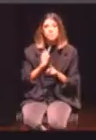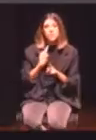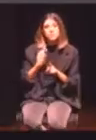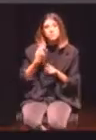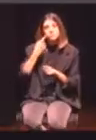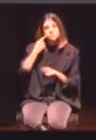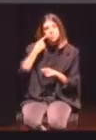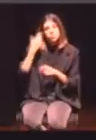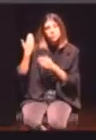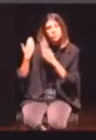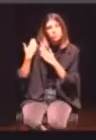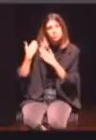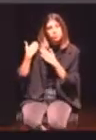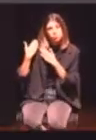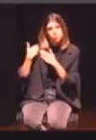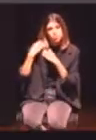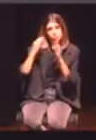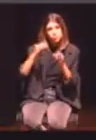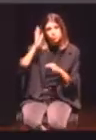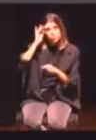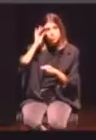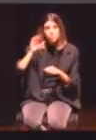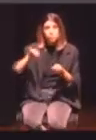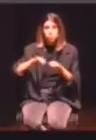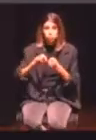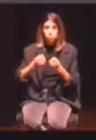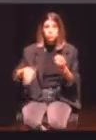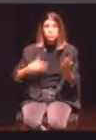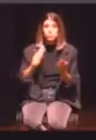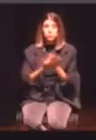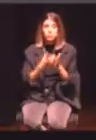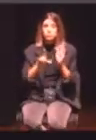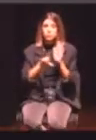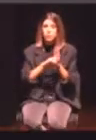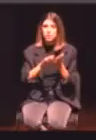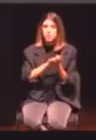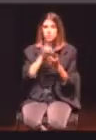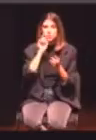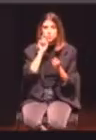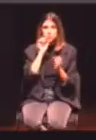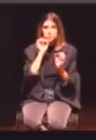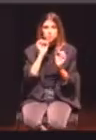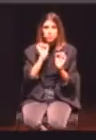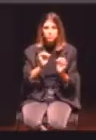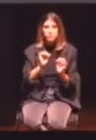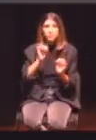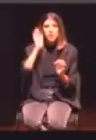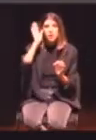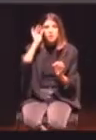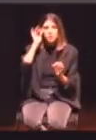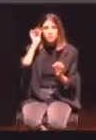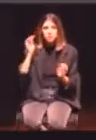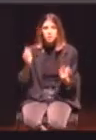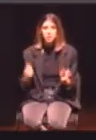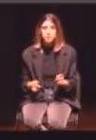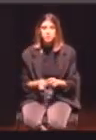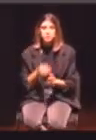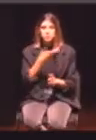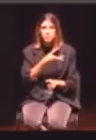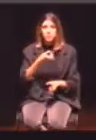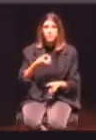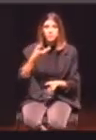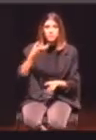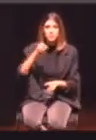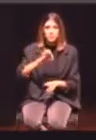pelos animais que o Grupo Parlamentar do PEV propôs uma lei de bases de proteção aos animais não humanos em